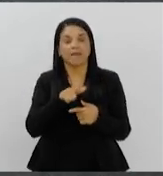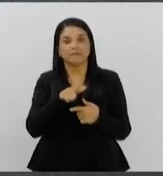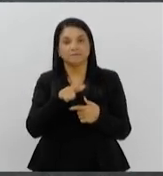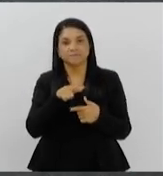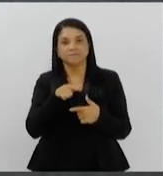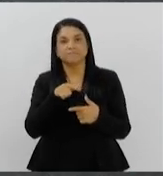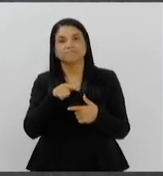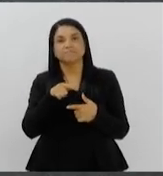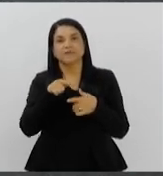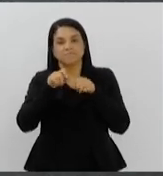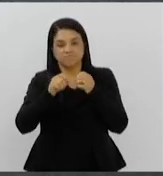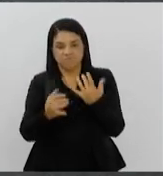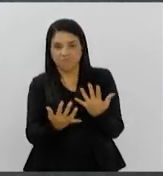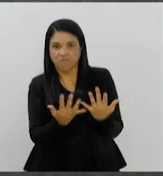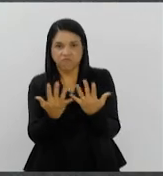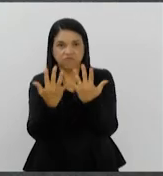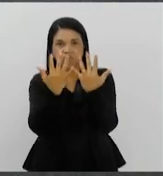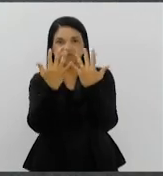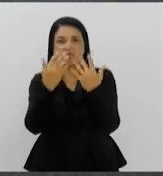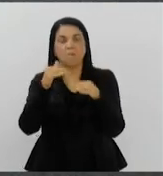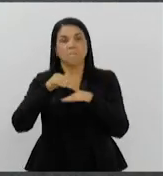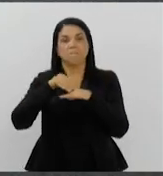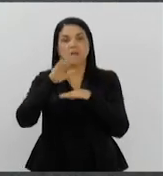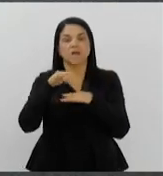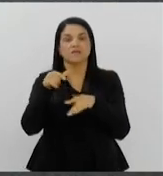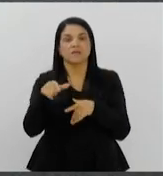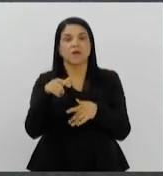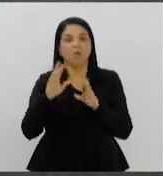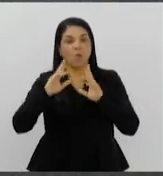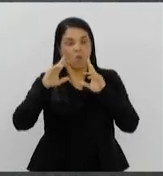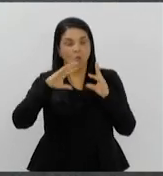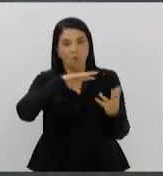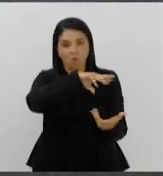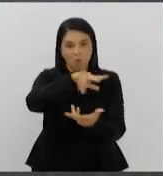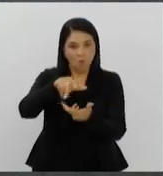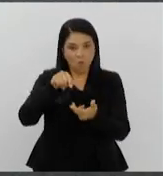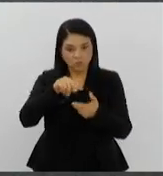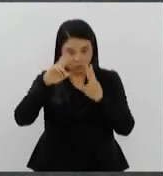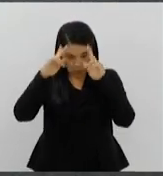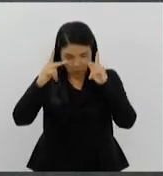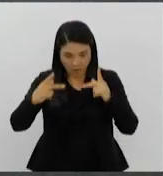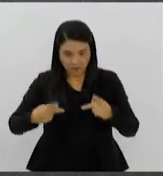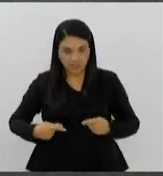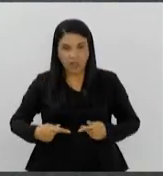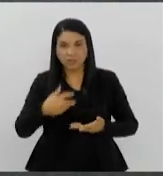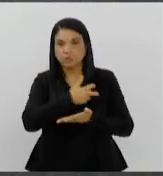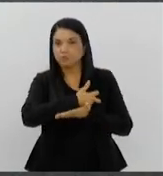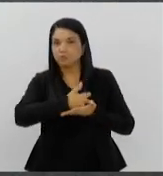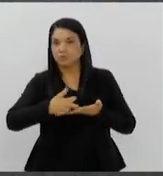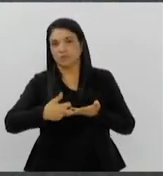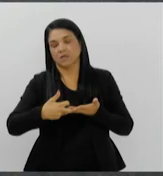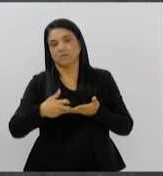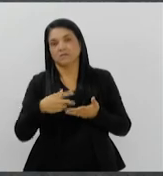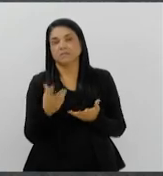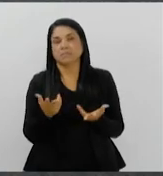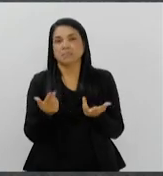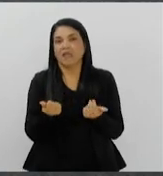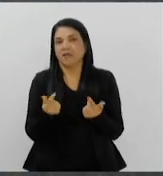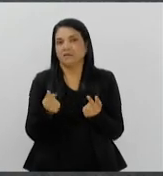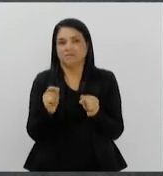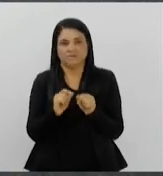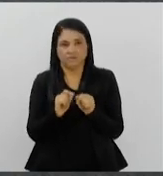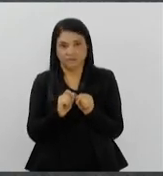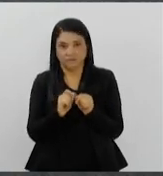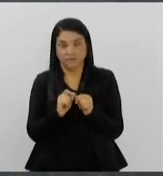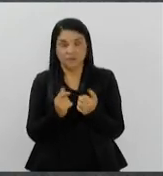poluentes e que vão condenar a humanidade à brevidade se nada for feito. É uma situação gravíssima, o Brasil está em chamas